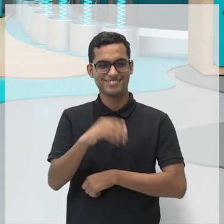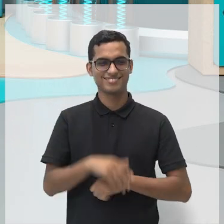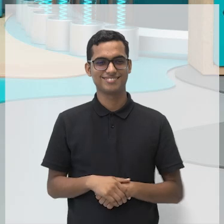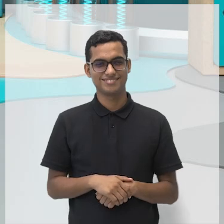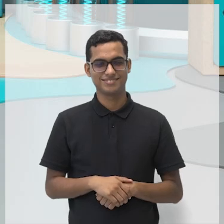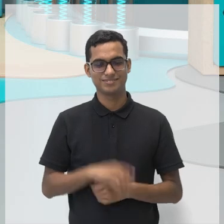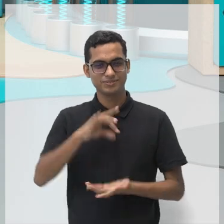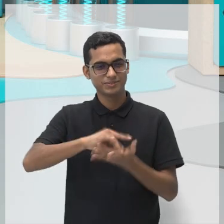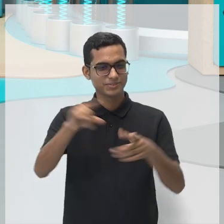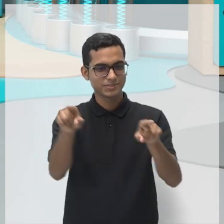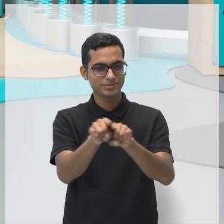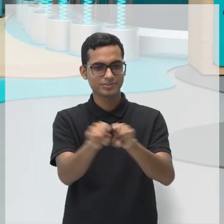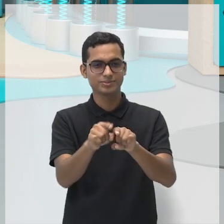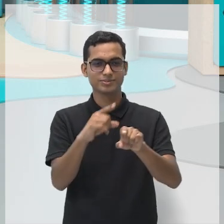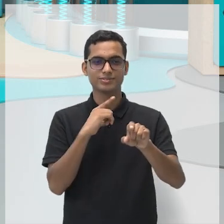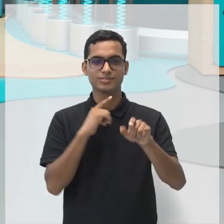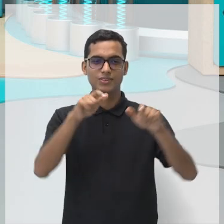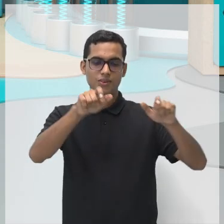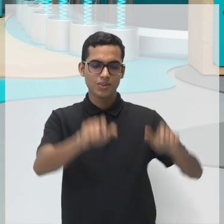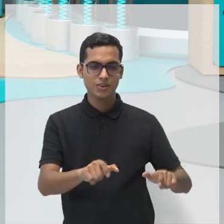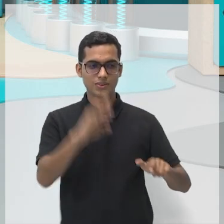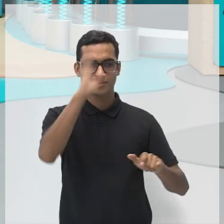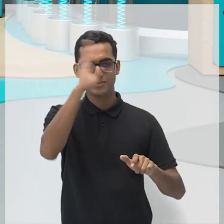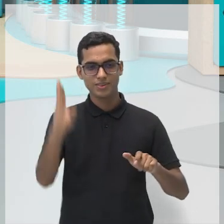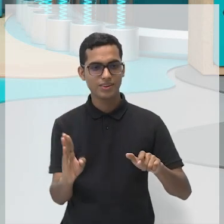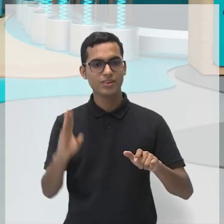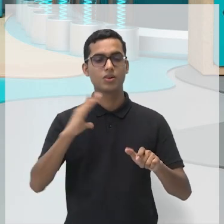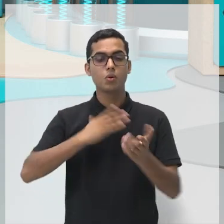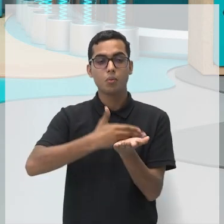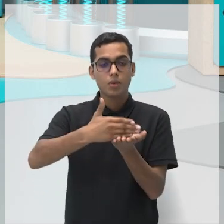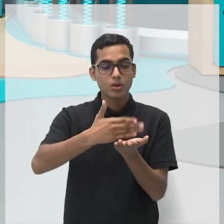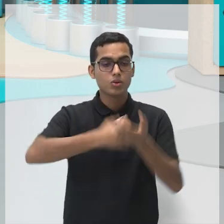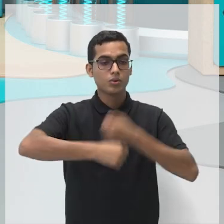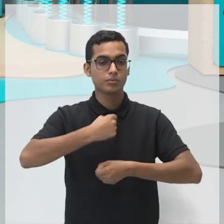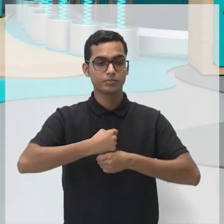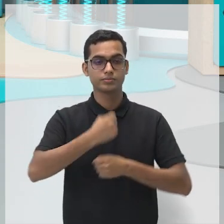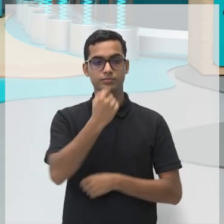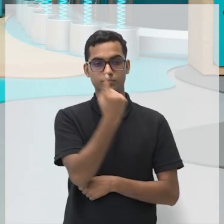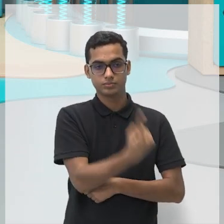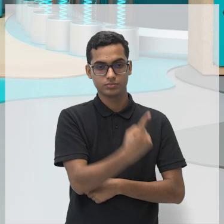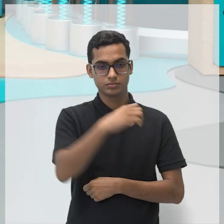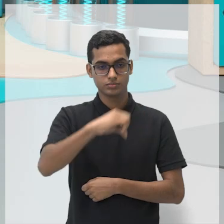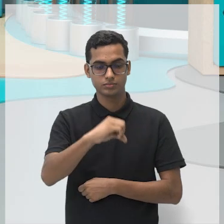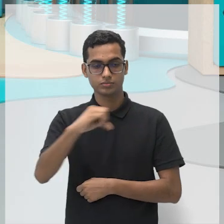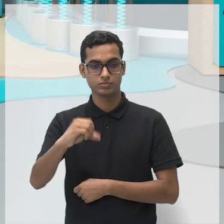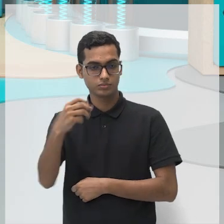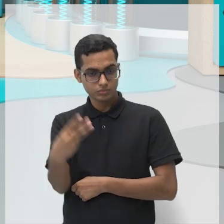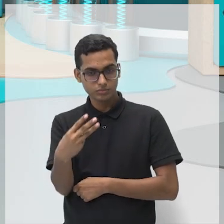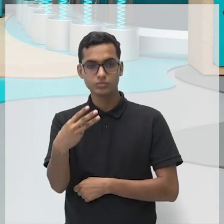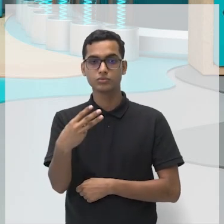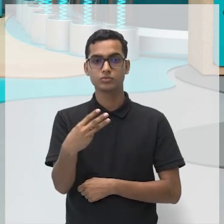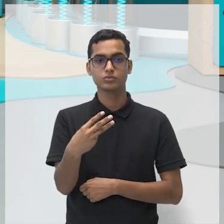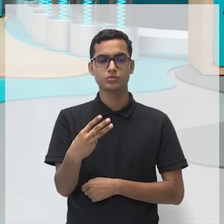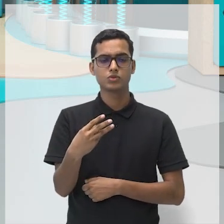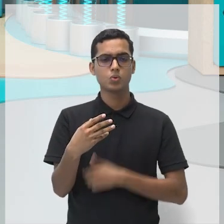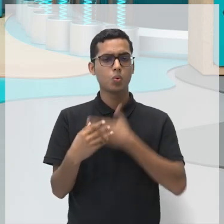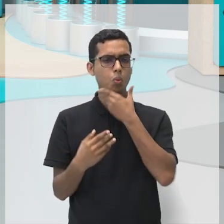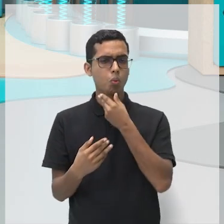em base brasileira que diga, né, eles datam ali de 1993, quando o Mark Harrit saltou de uma torre de